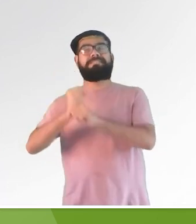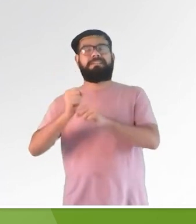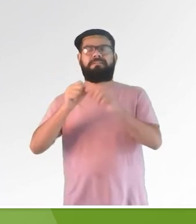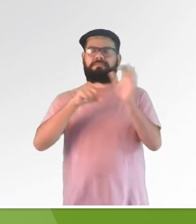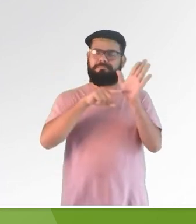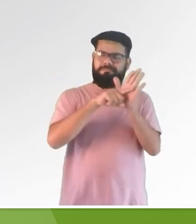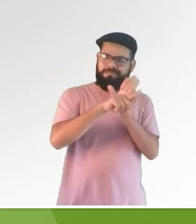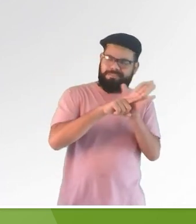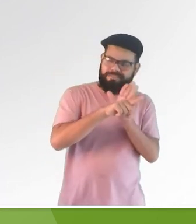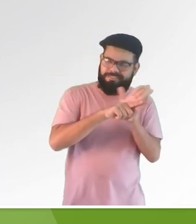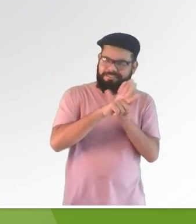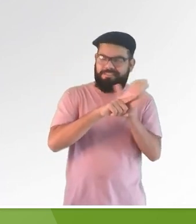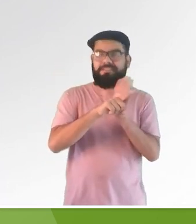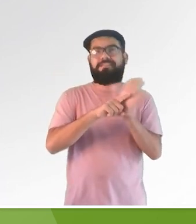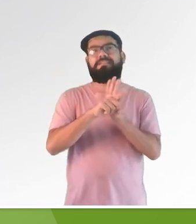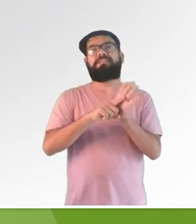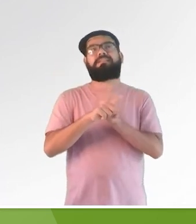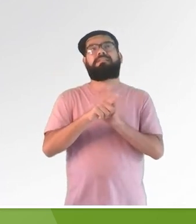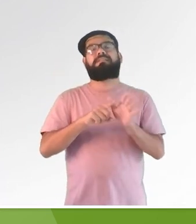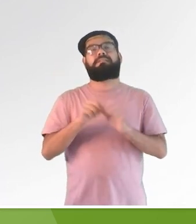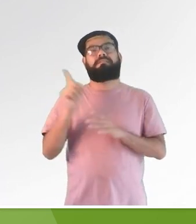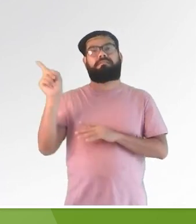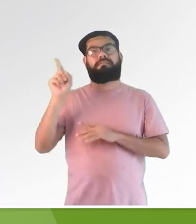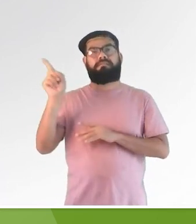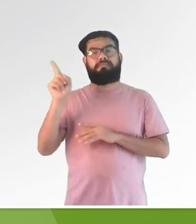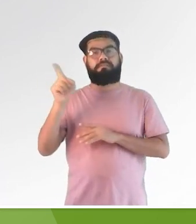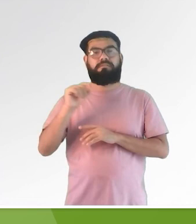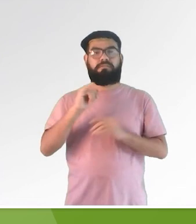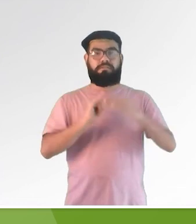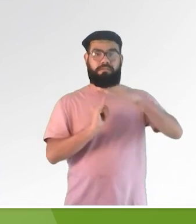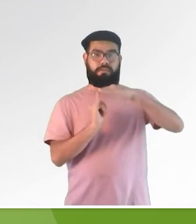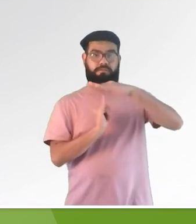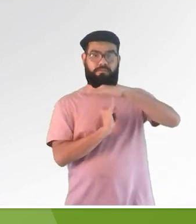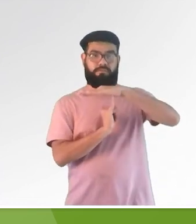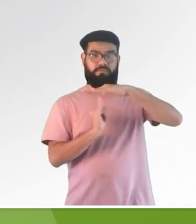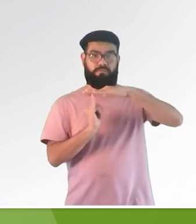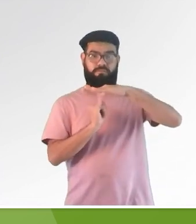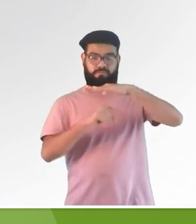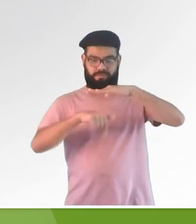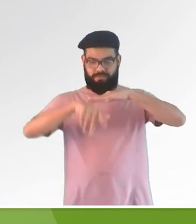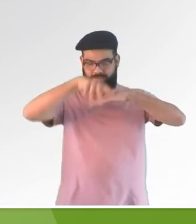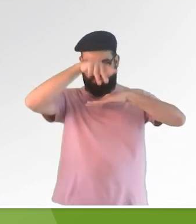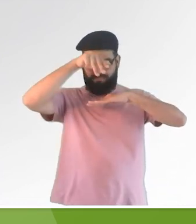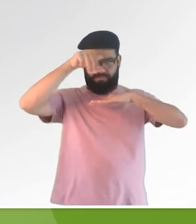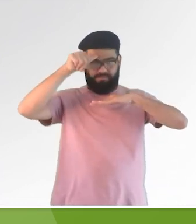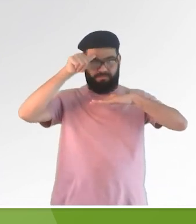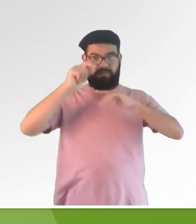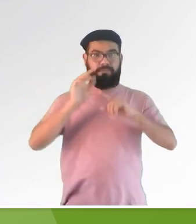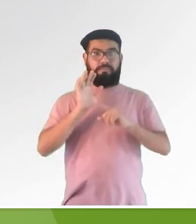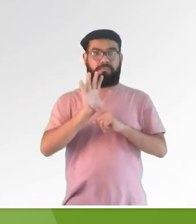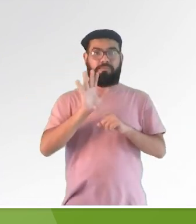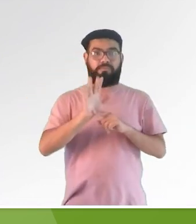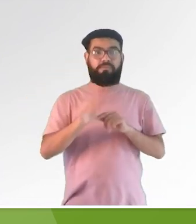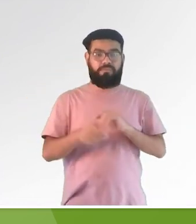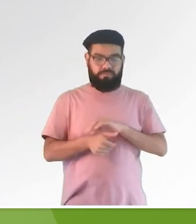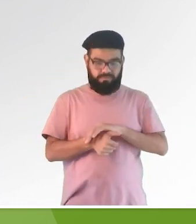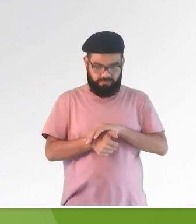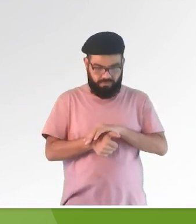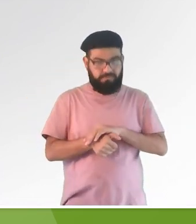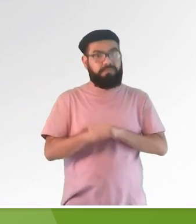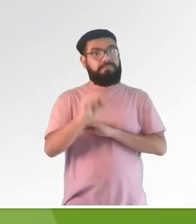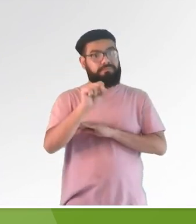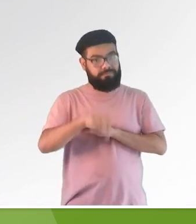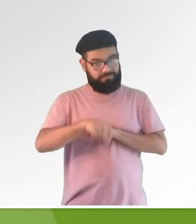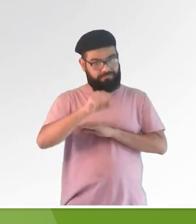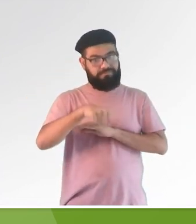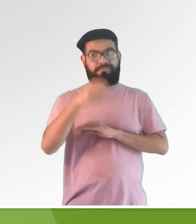no Instituto Mamirauá, olha só, aqui no Amazonas, não é? Mostrou que jabutis sobem sim